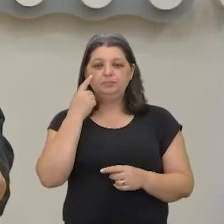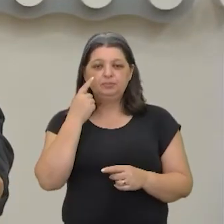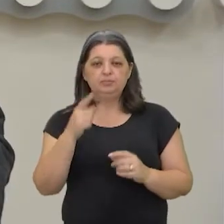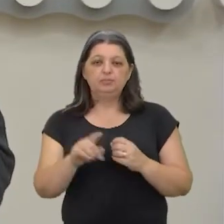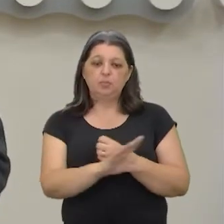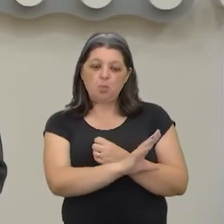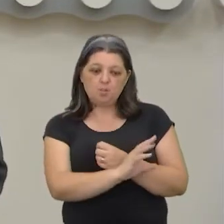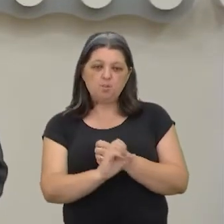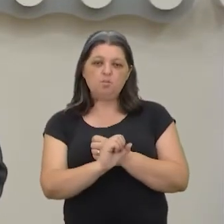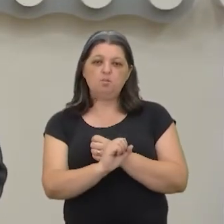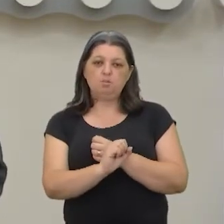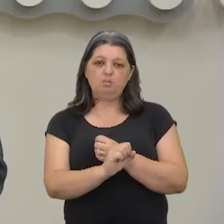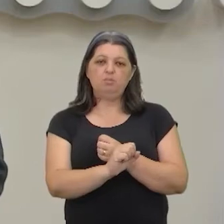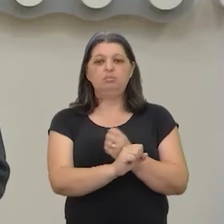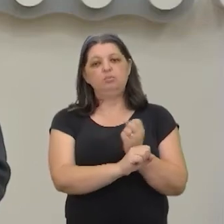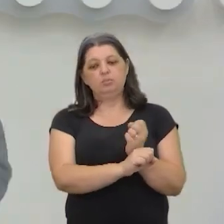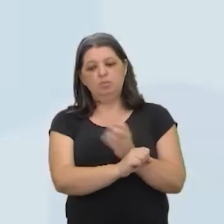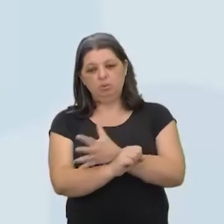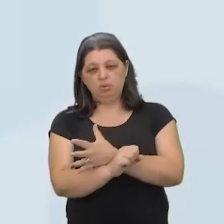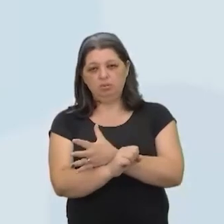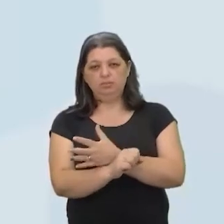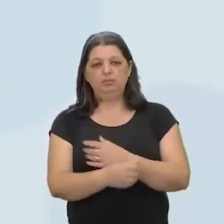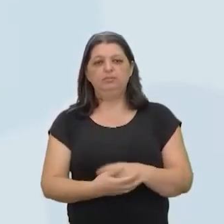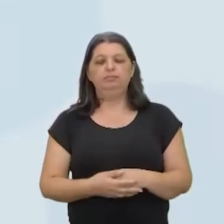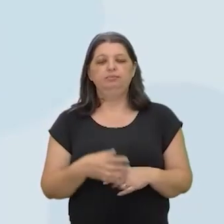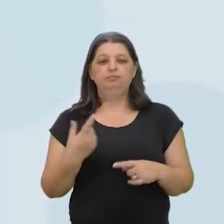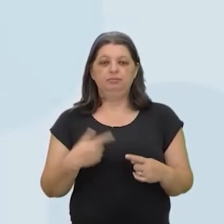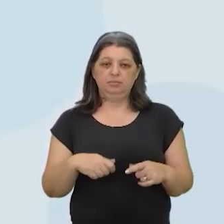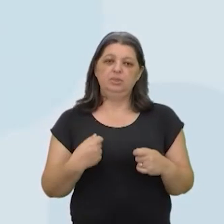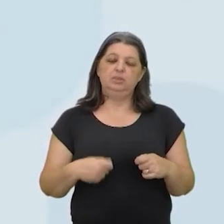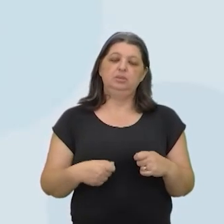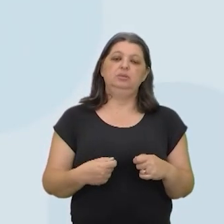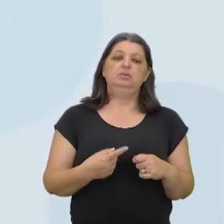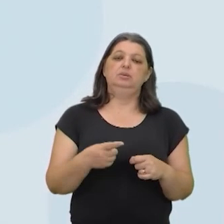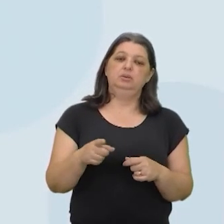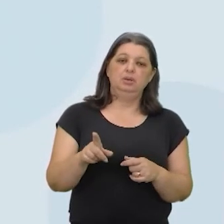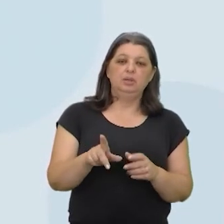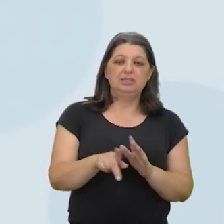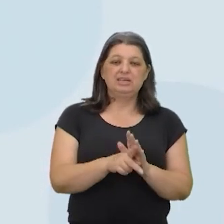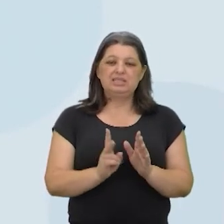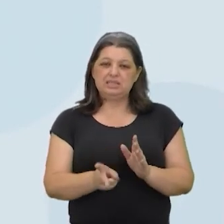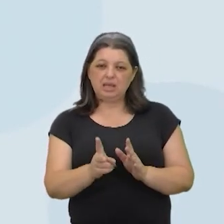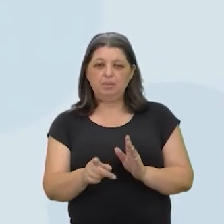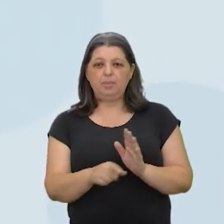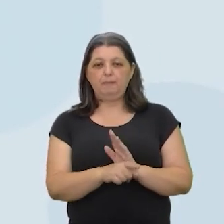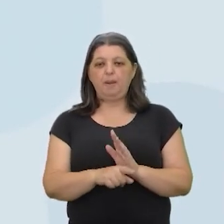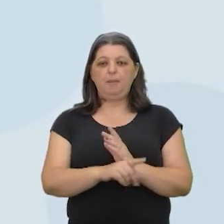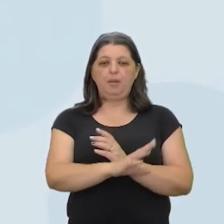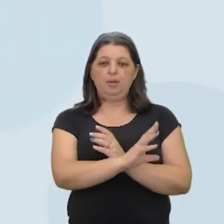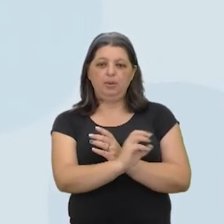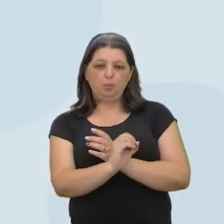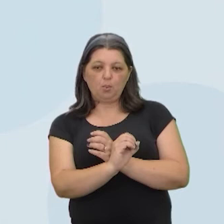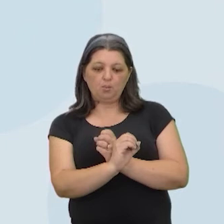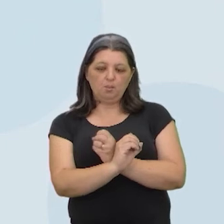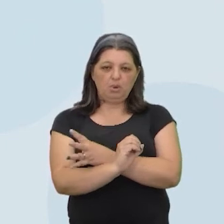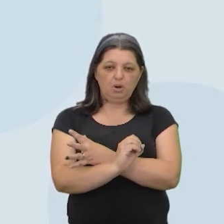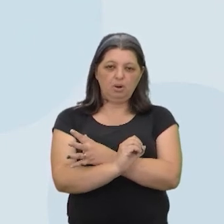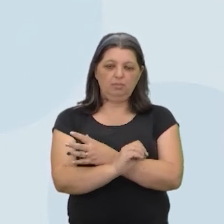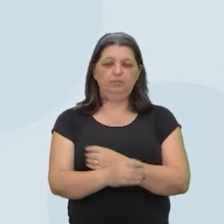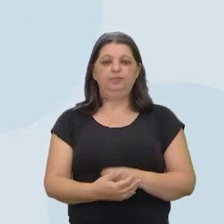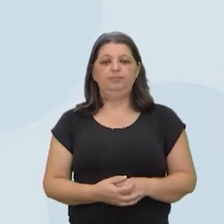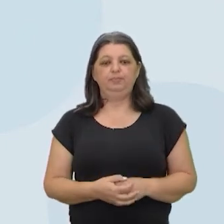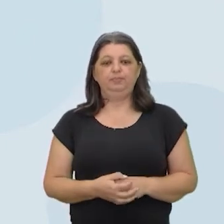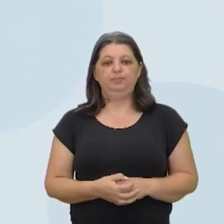ganhar elétrons, o outro vai perder. Então, para um ganhar, o outro tem que perder. Então, esse é o princípio da ligação iônica.